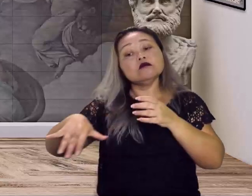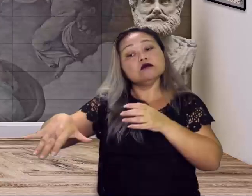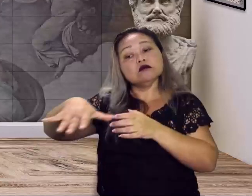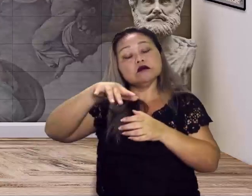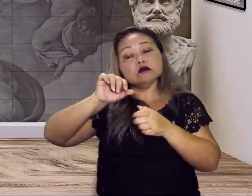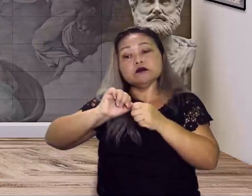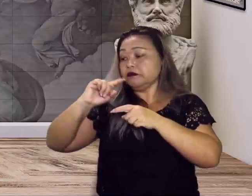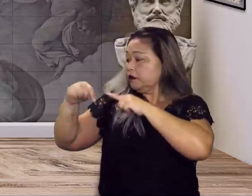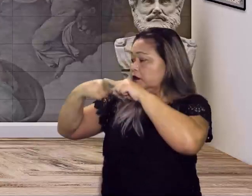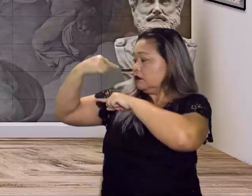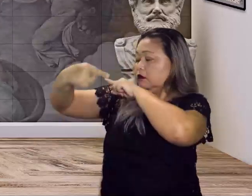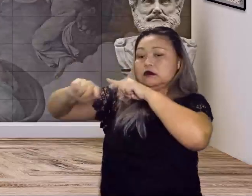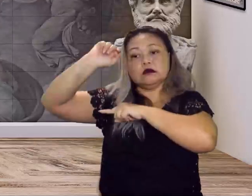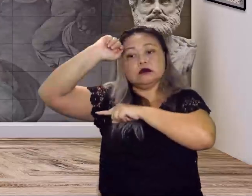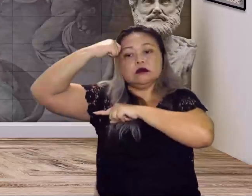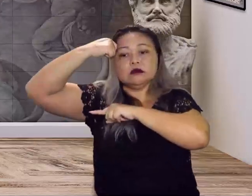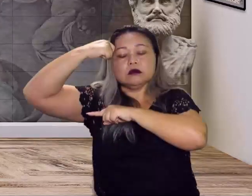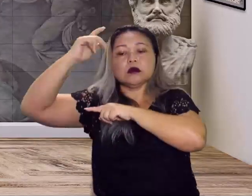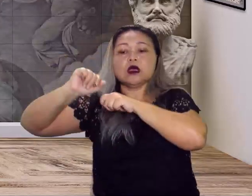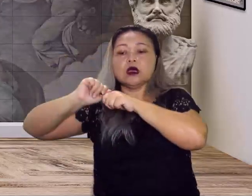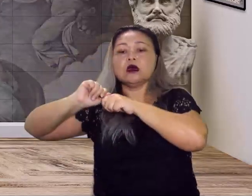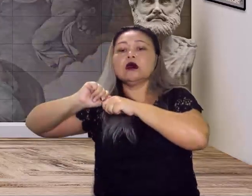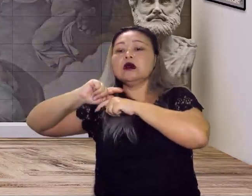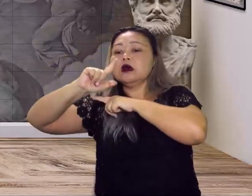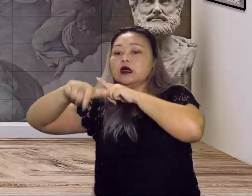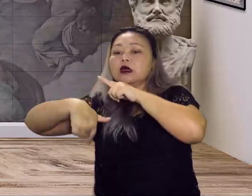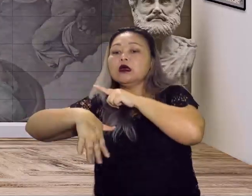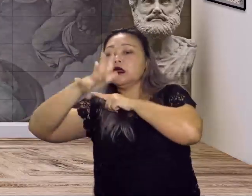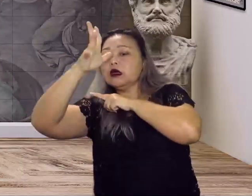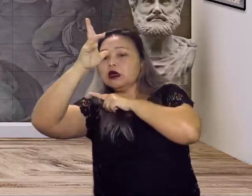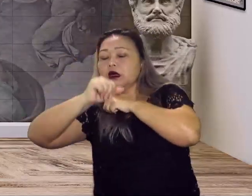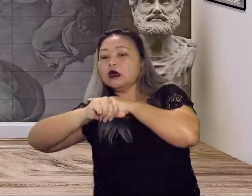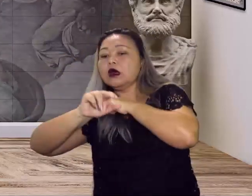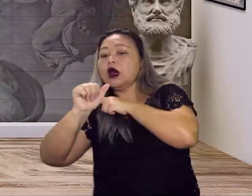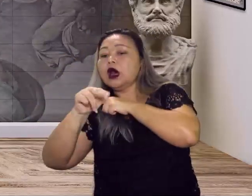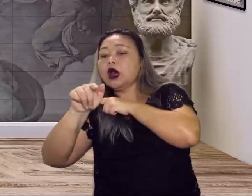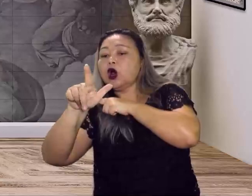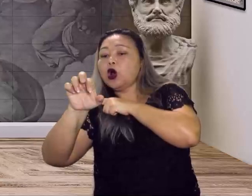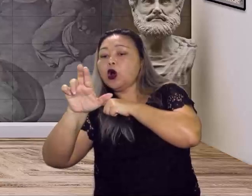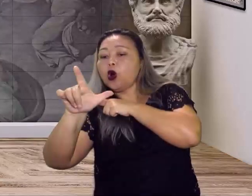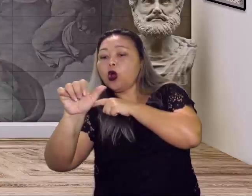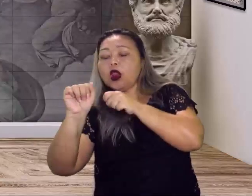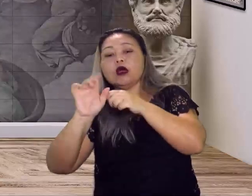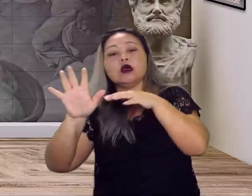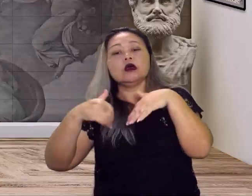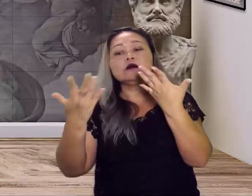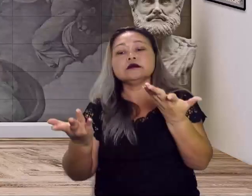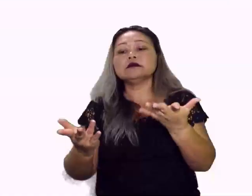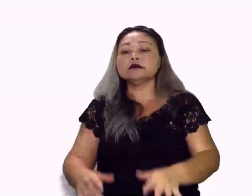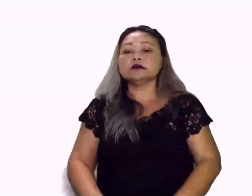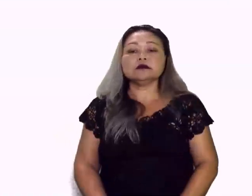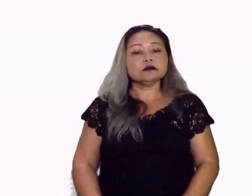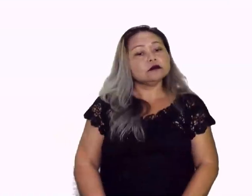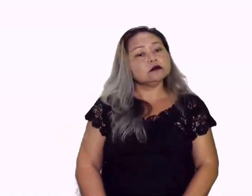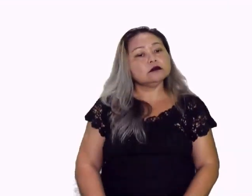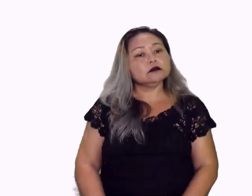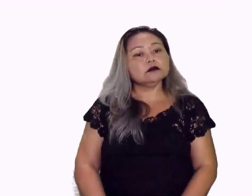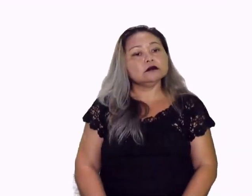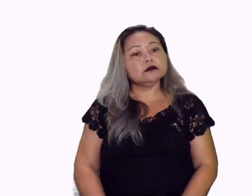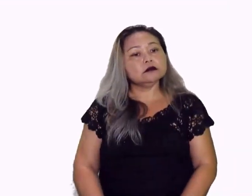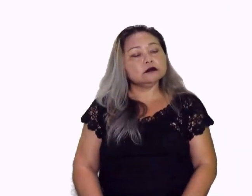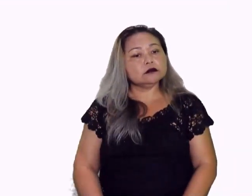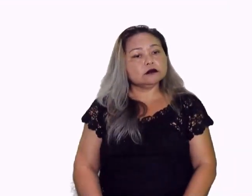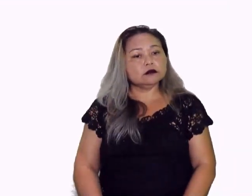os afrodescendentes, o mito da galinha de Angola, né? Vamos ver um pouquinho disso. Vamos lá, continuando.